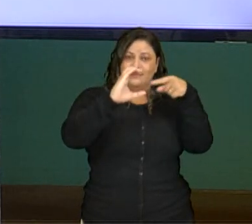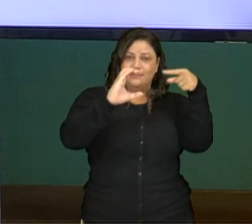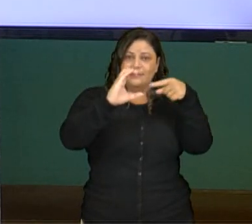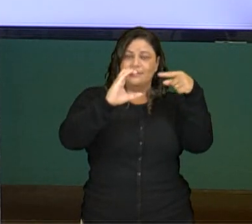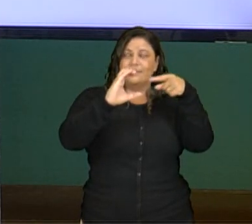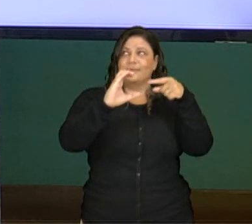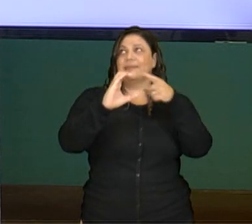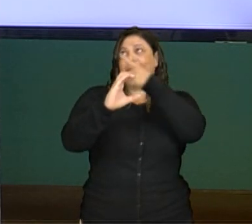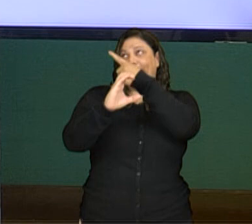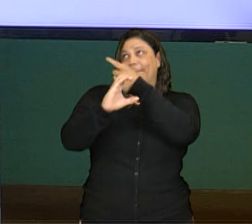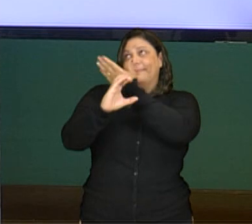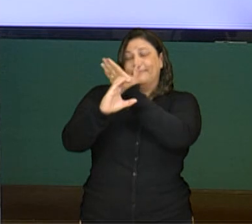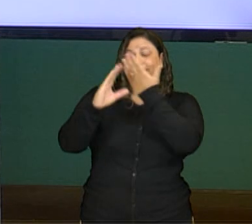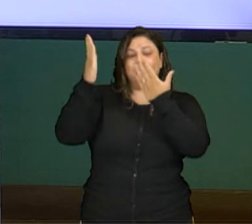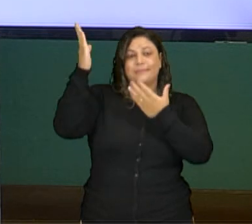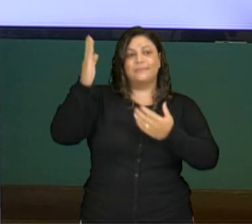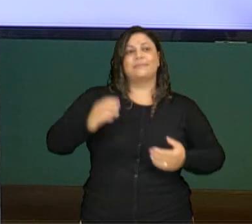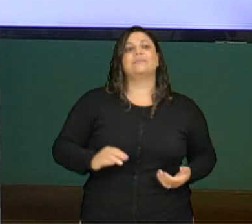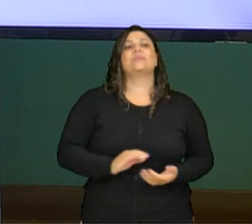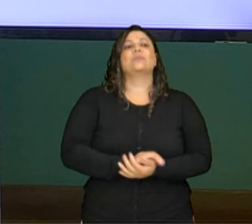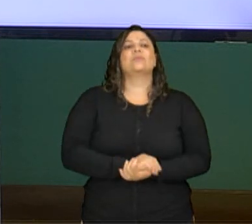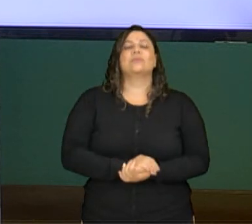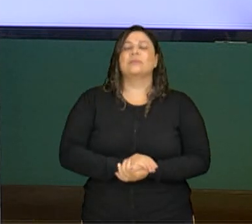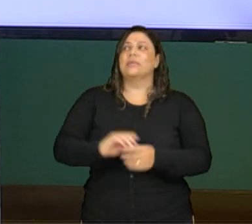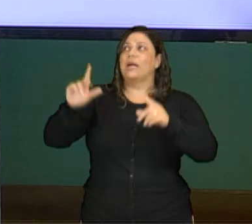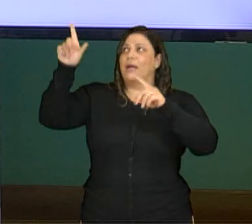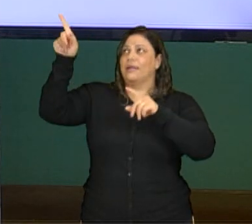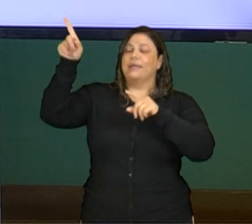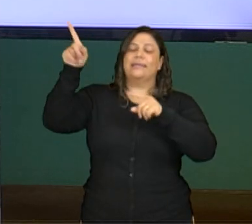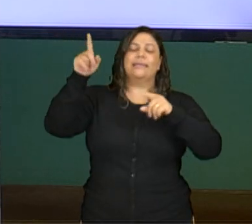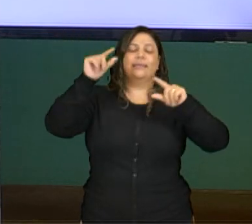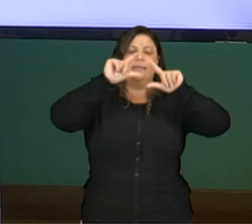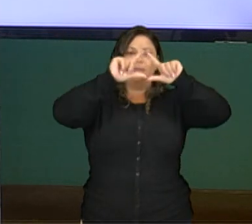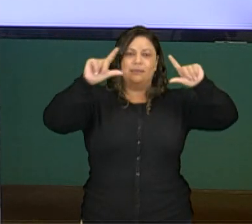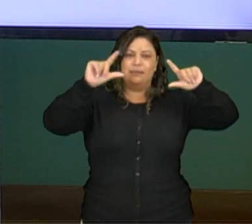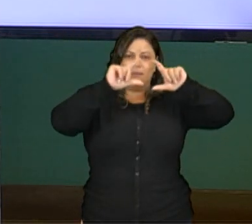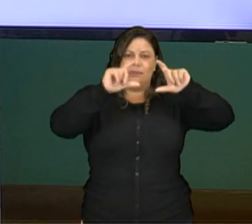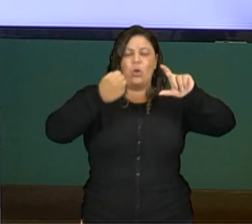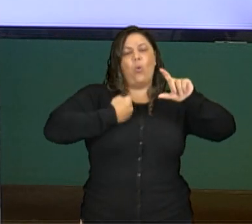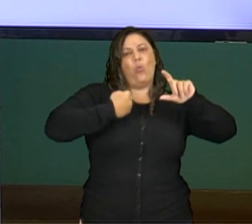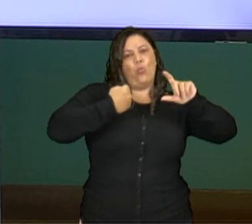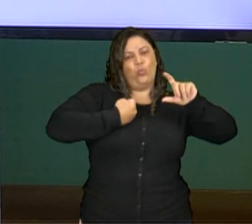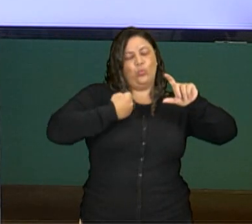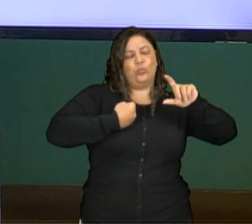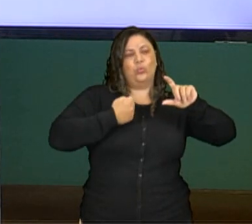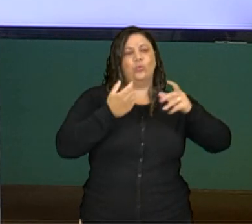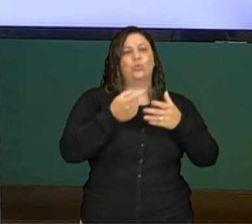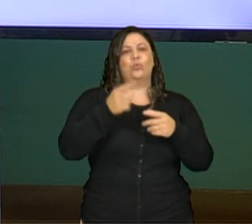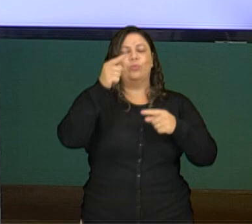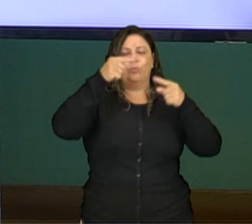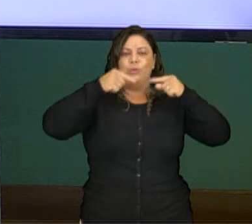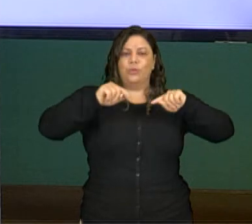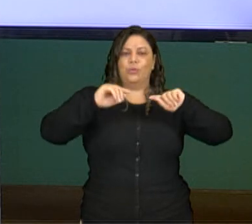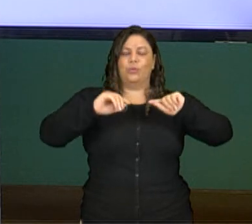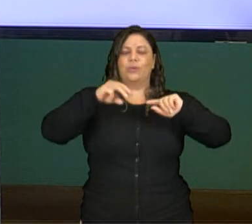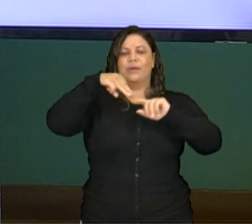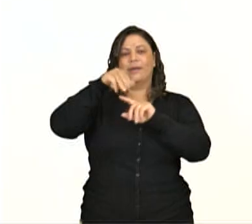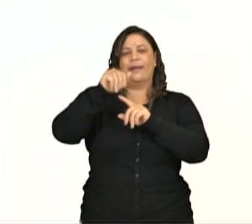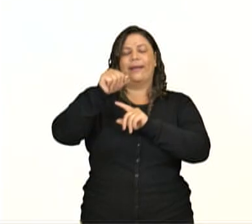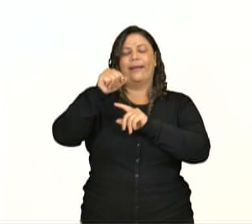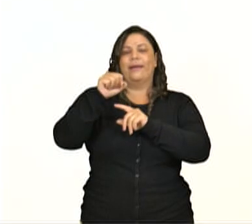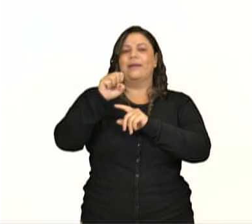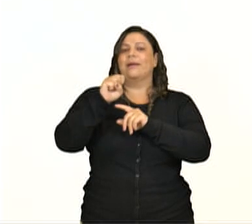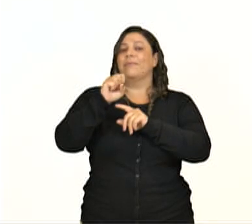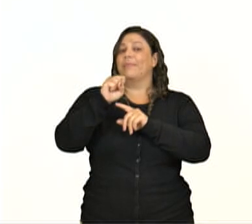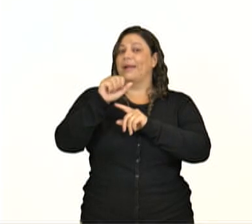Aqui sobrescrito o número atômico, subscrito a massa atômica. Muito bem,